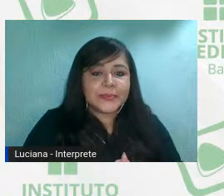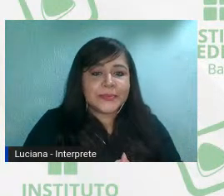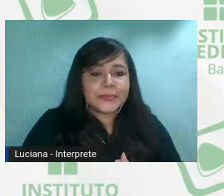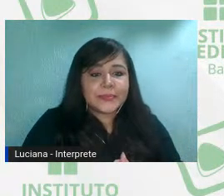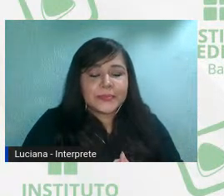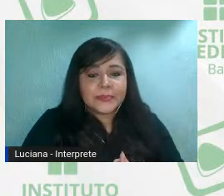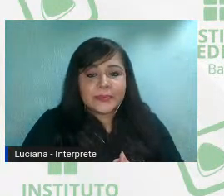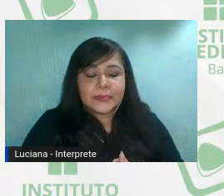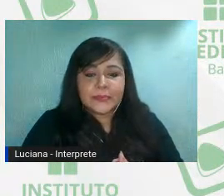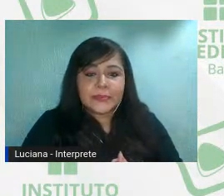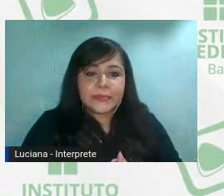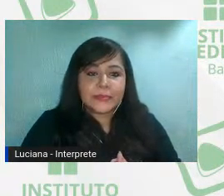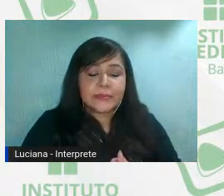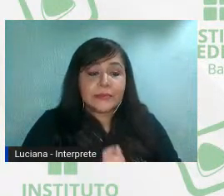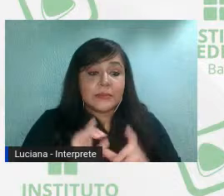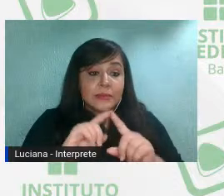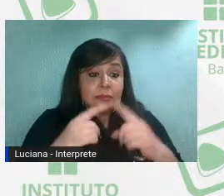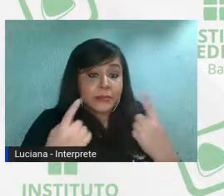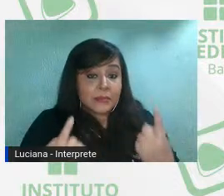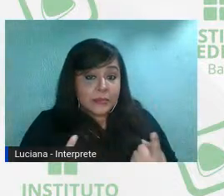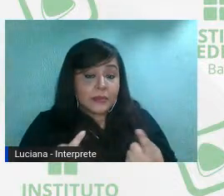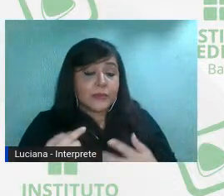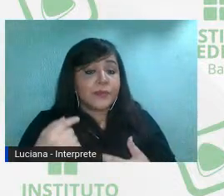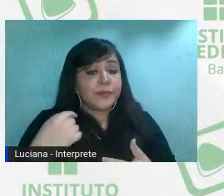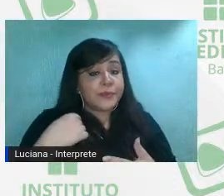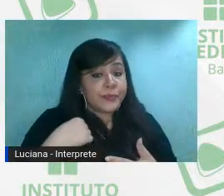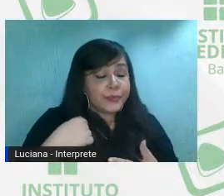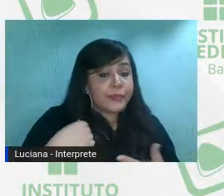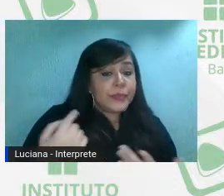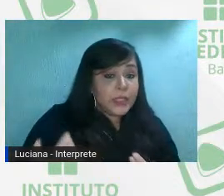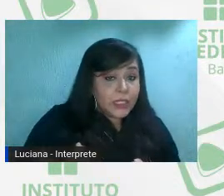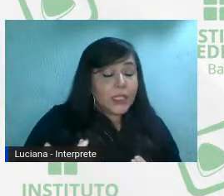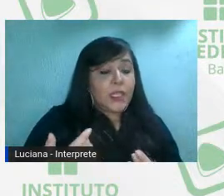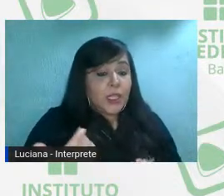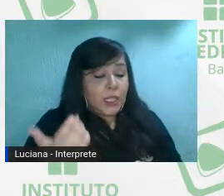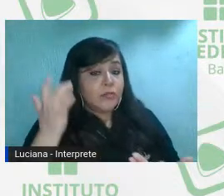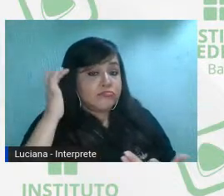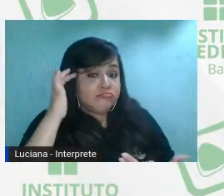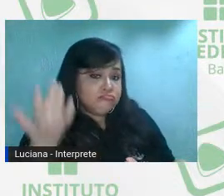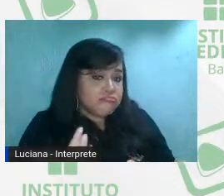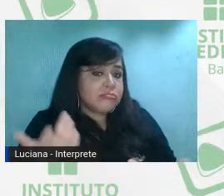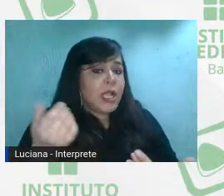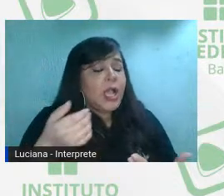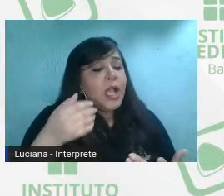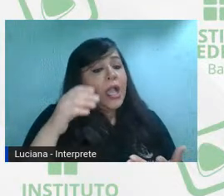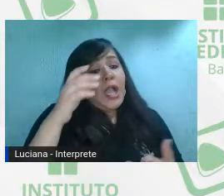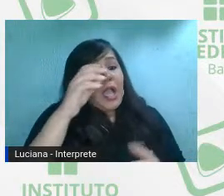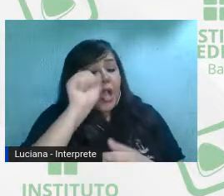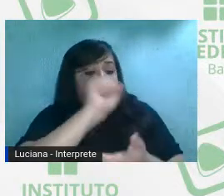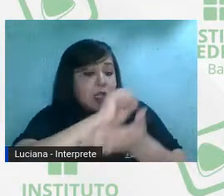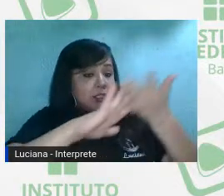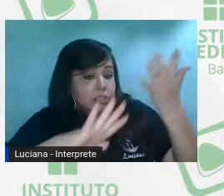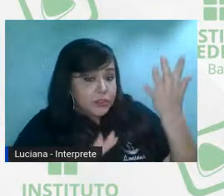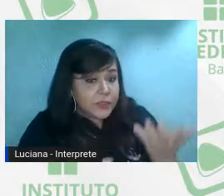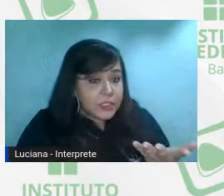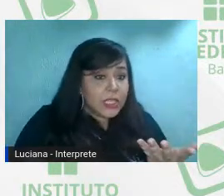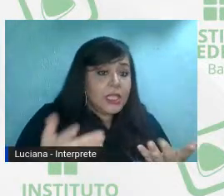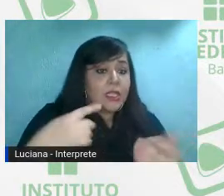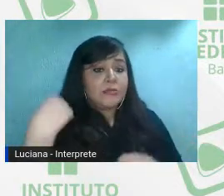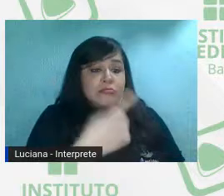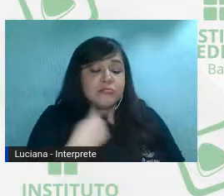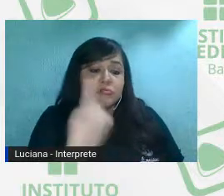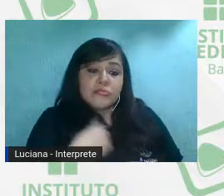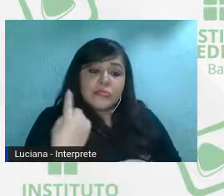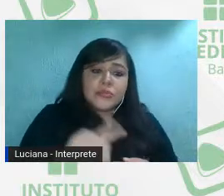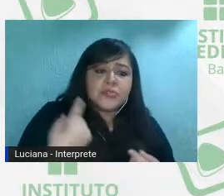Bom, eu acredito que as atividades que foram desenvolvidas nesse período me permitiu